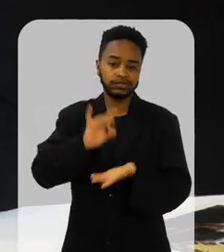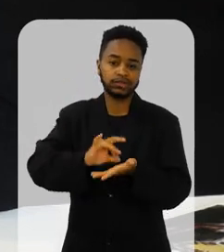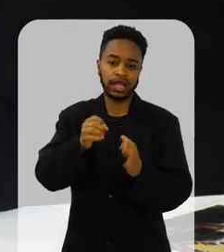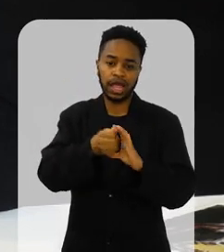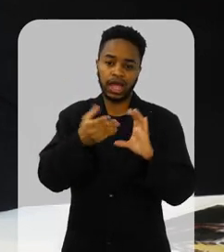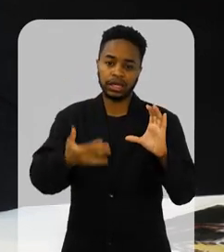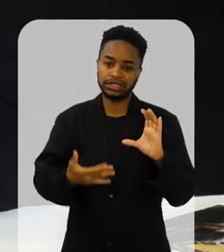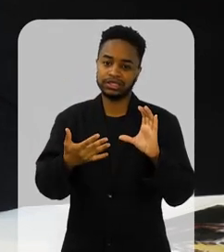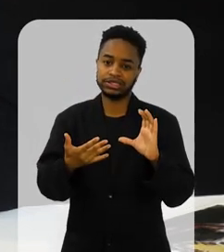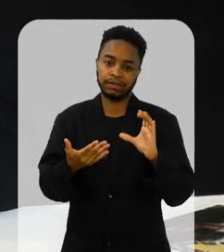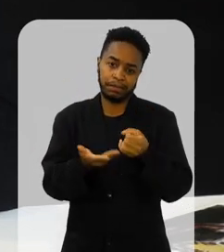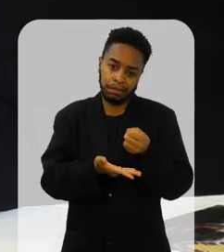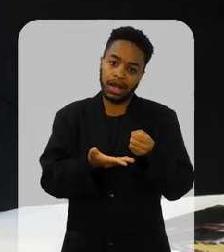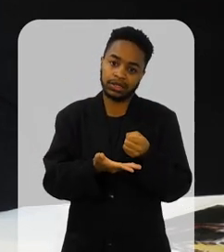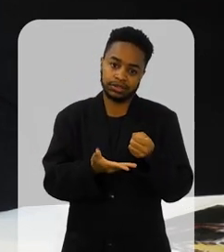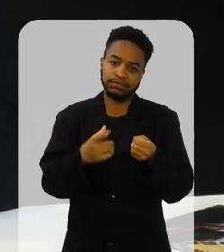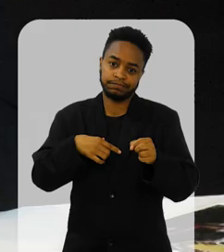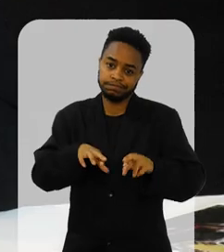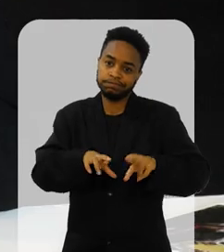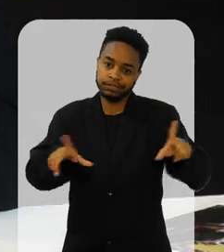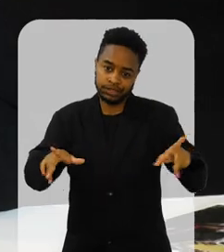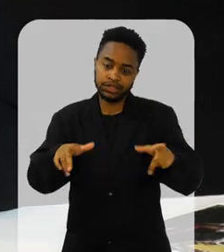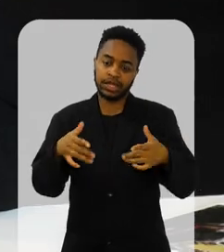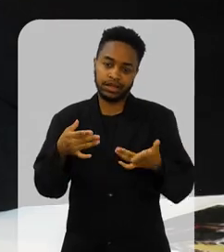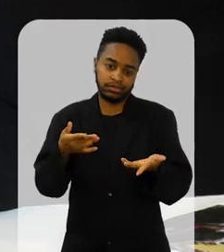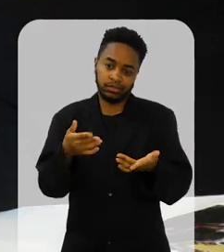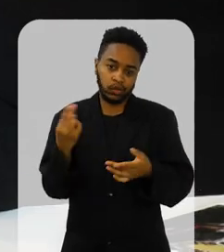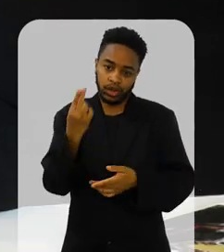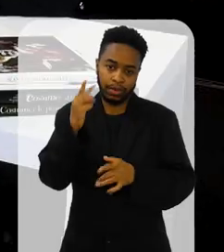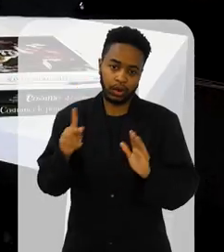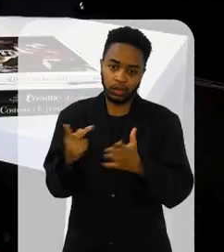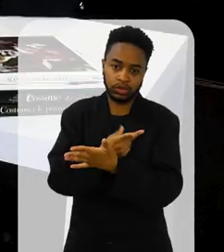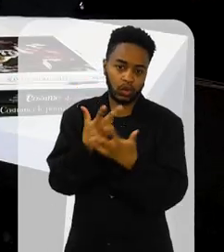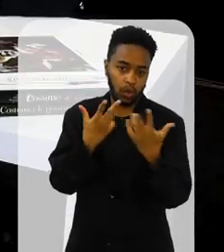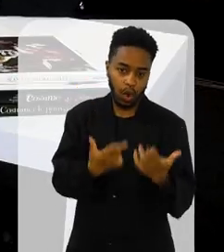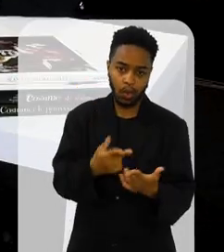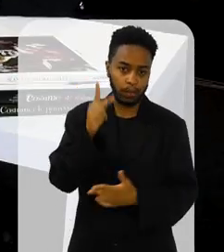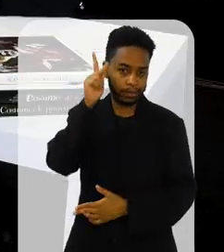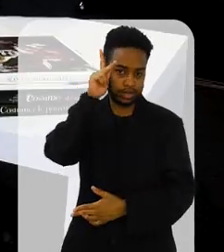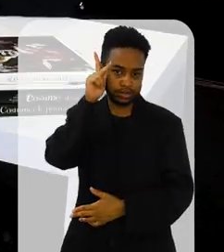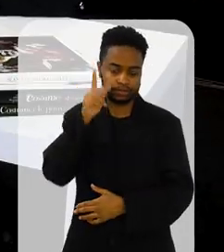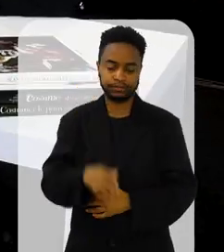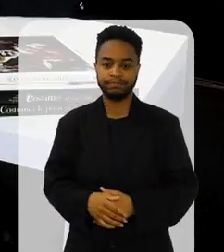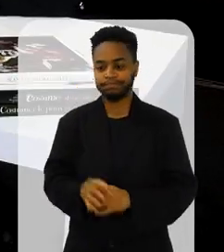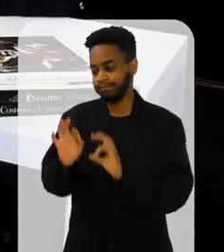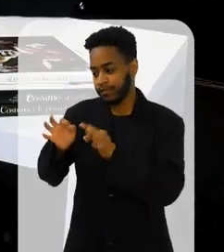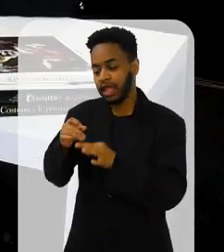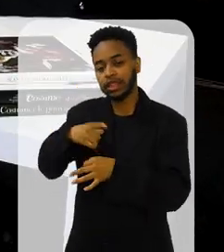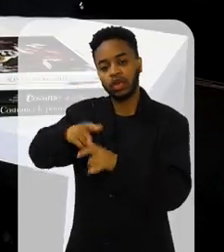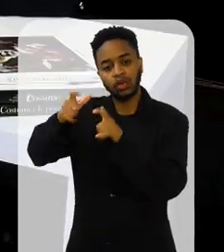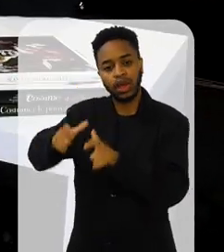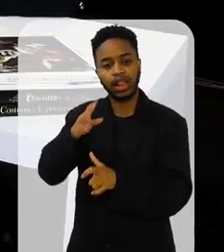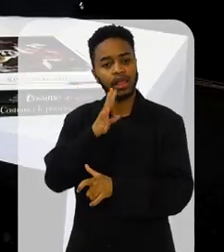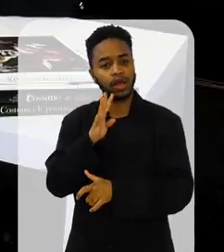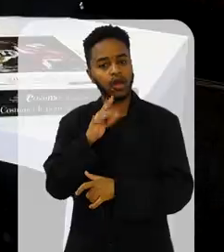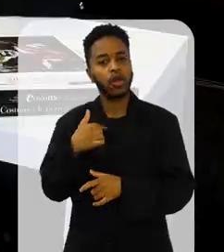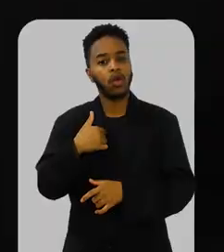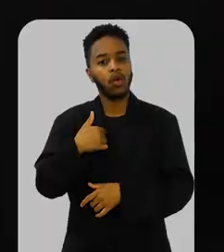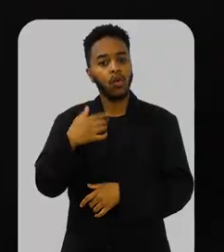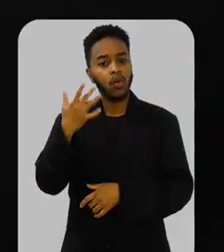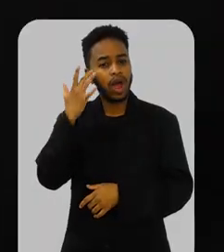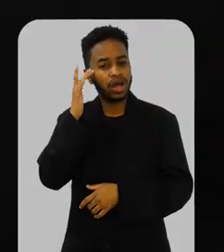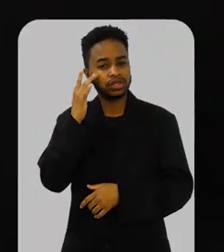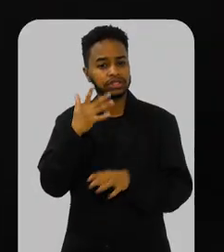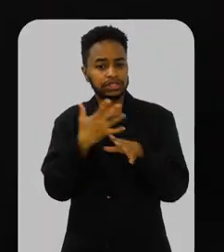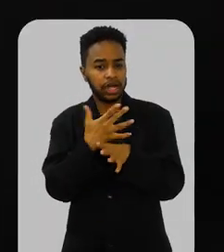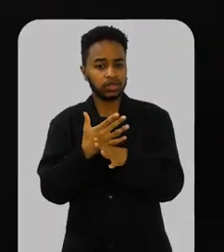bem, bem, bem básicas para que isso não aconteça, né? A gente tem espaços bacanas. Eu acho que a cidade do samba deveria funcionar